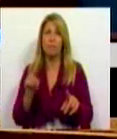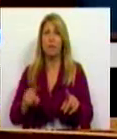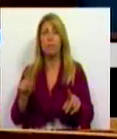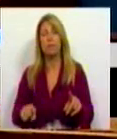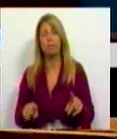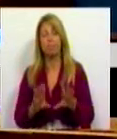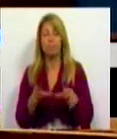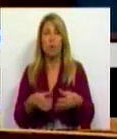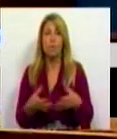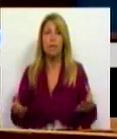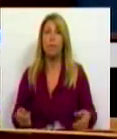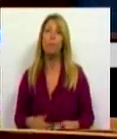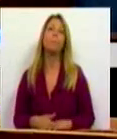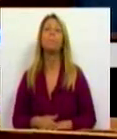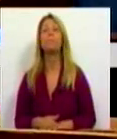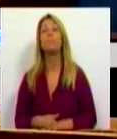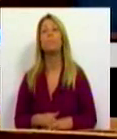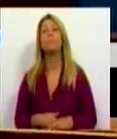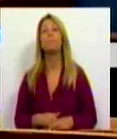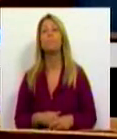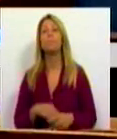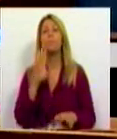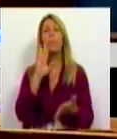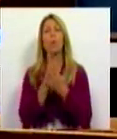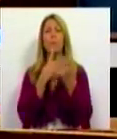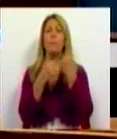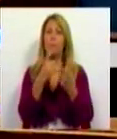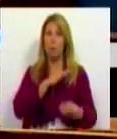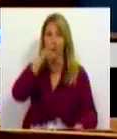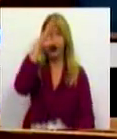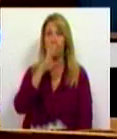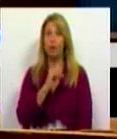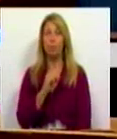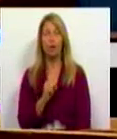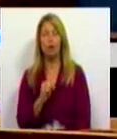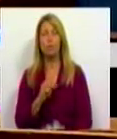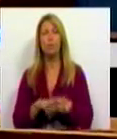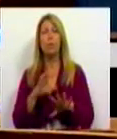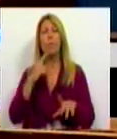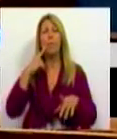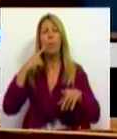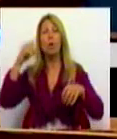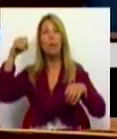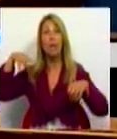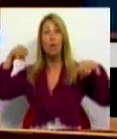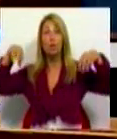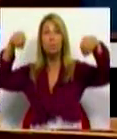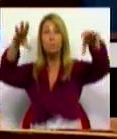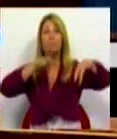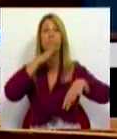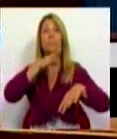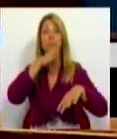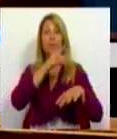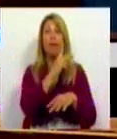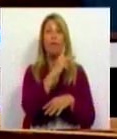a esta comissão. Deixo-lhe uma última questão, Sr. Ministro. No que respeita à eletrificação da ferrovia entre Vila Real de